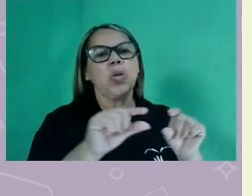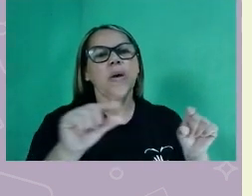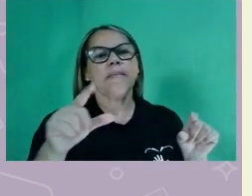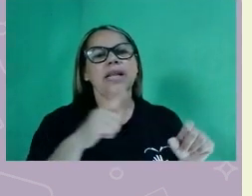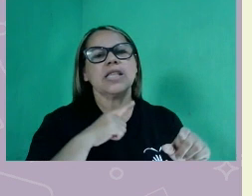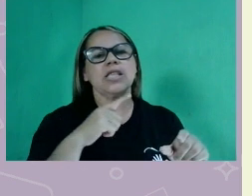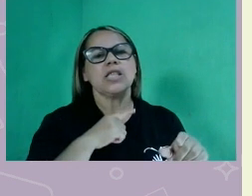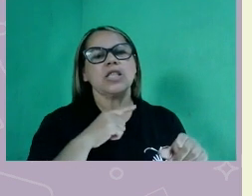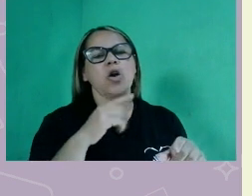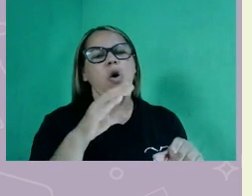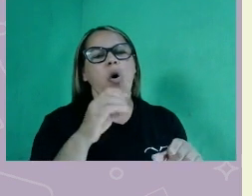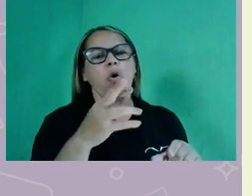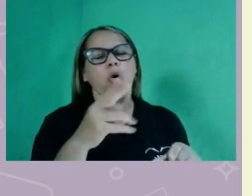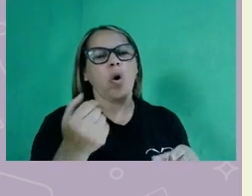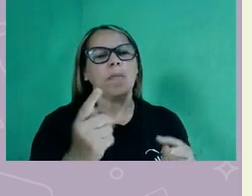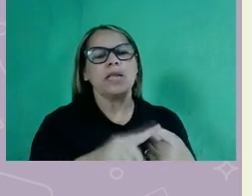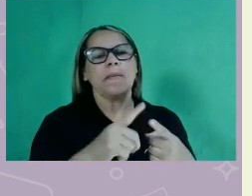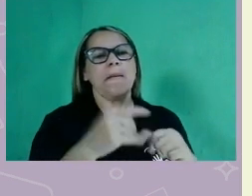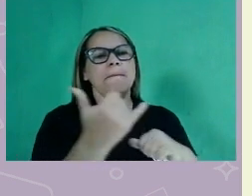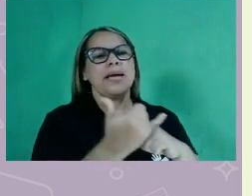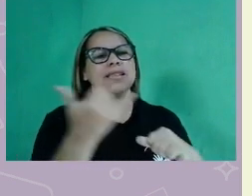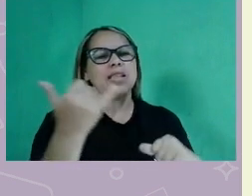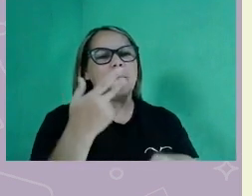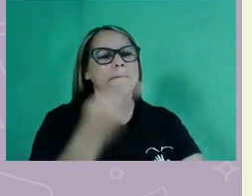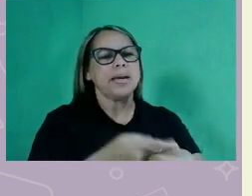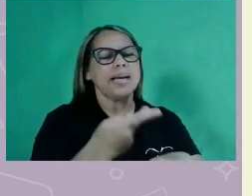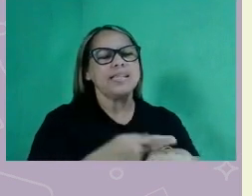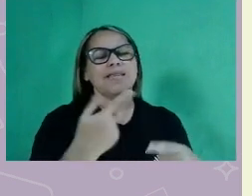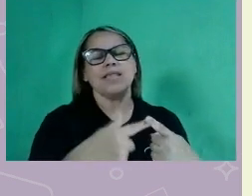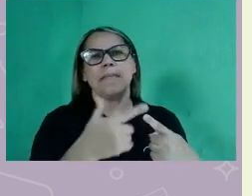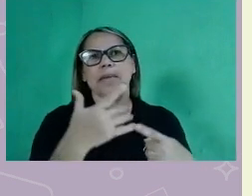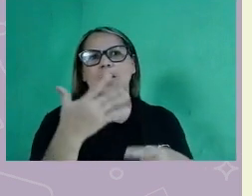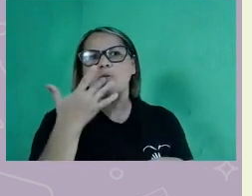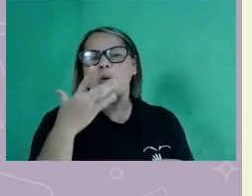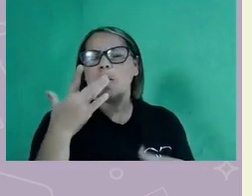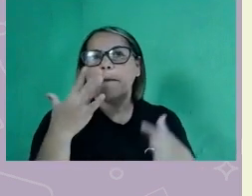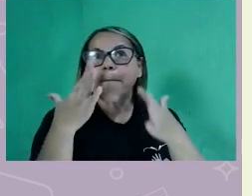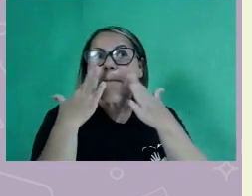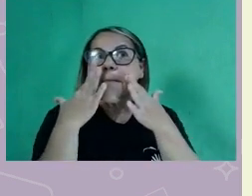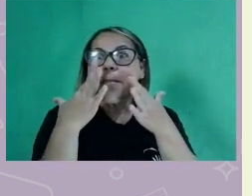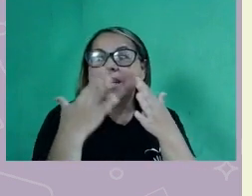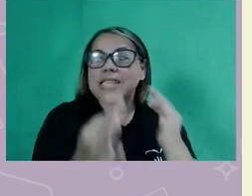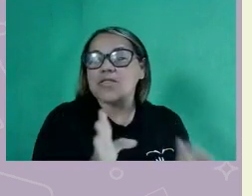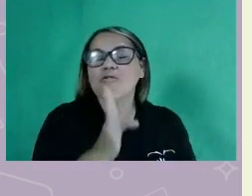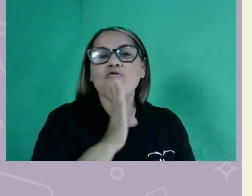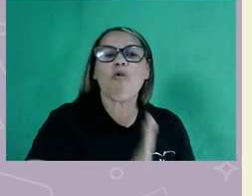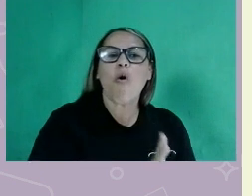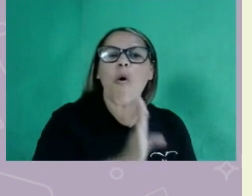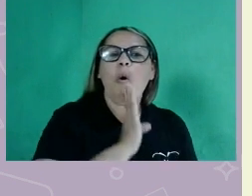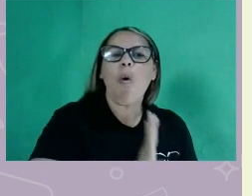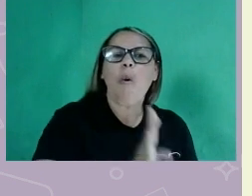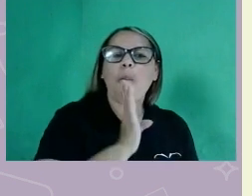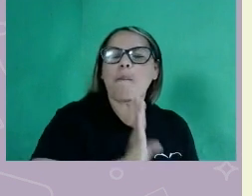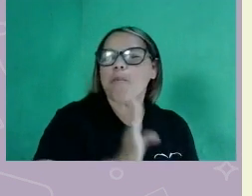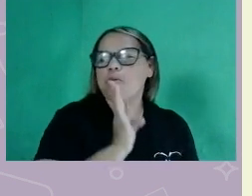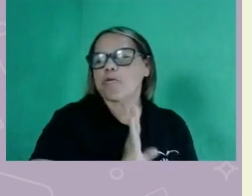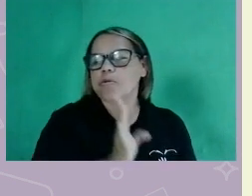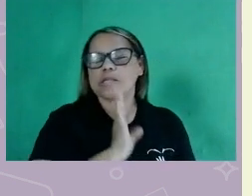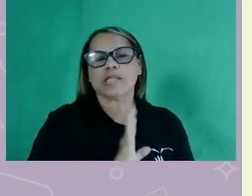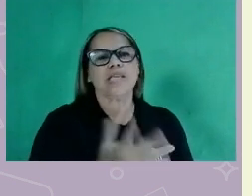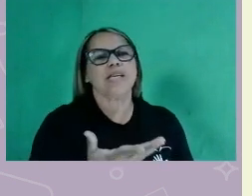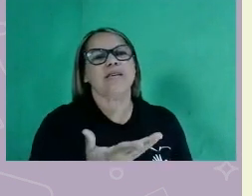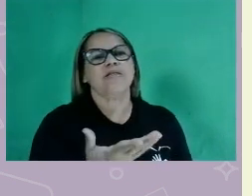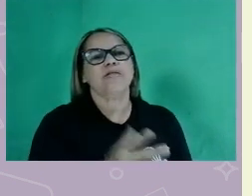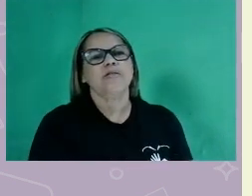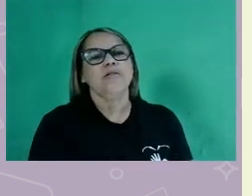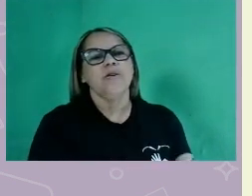prata como o ouro gente presta atenção que é comum ter essa casquinha de banana né os íons cobre